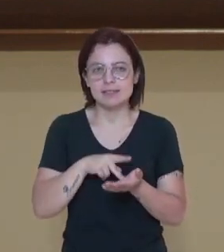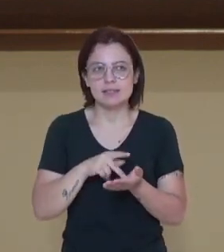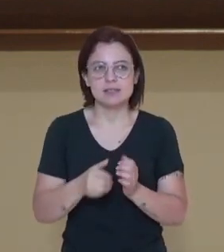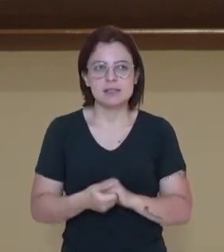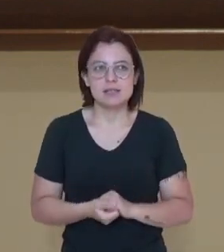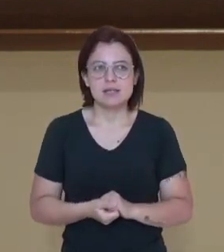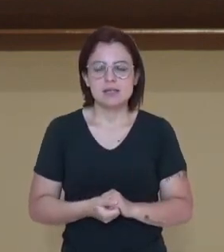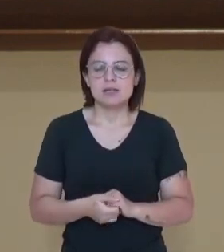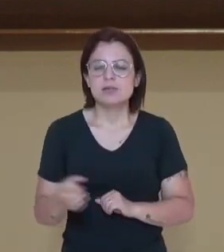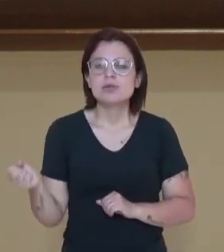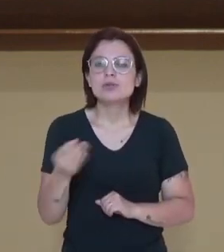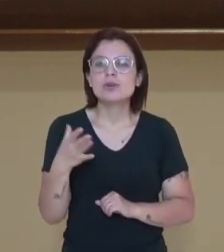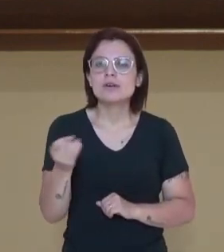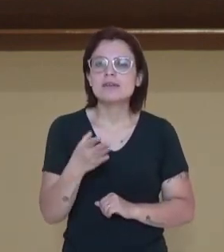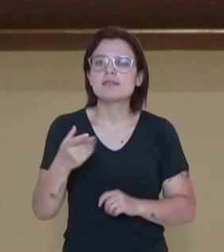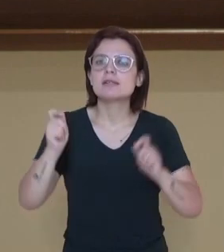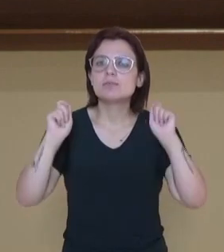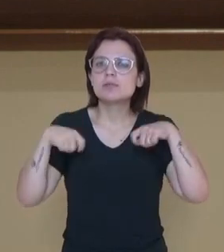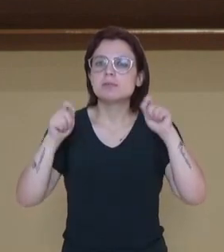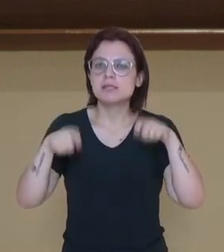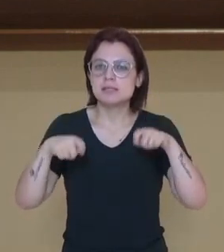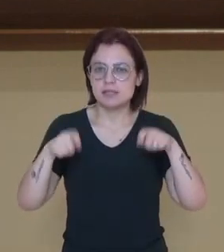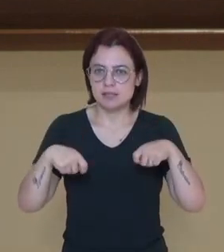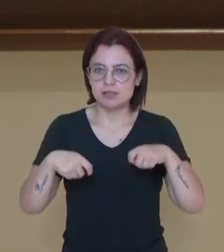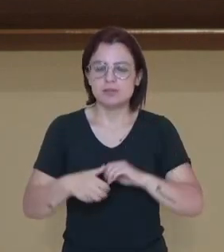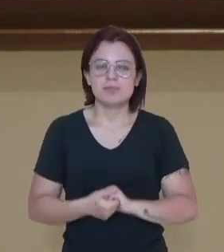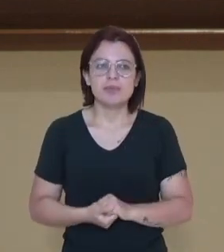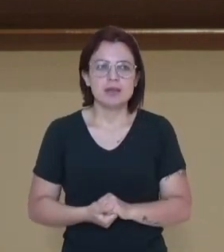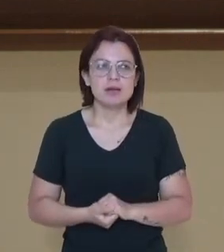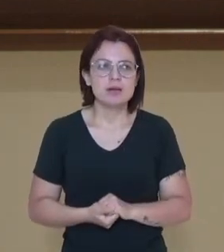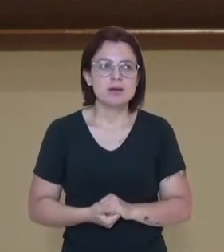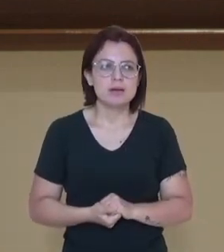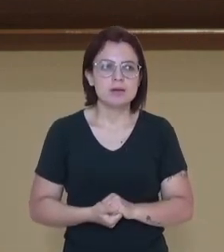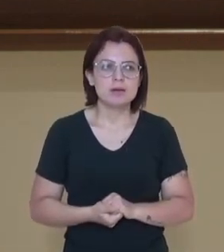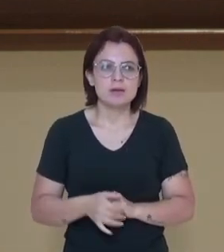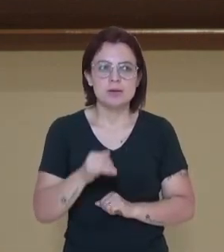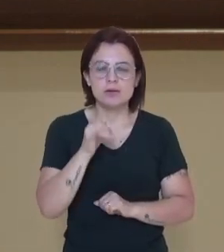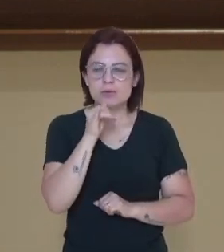experimentar novas possibilidades. Por exemplo,